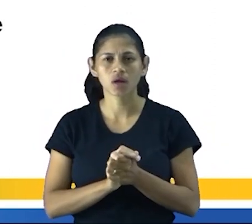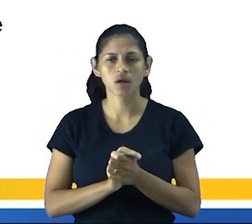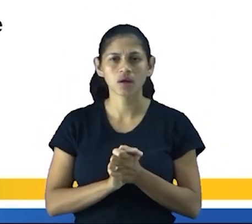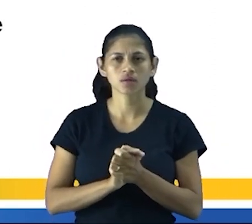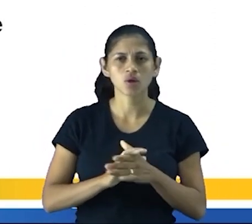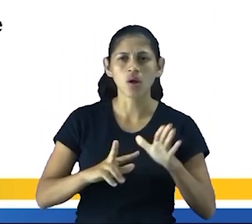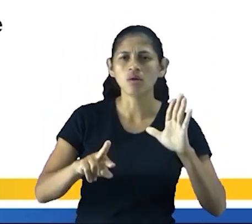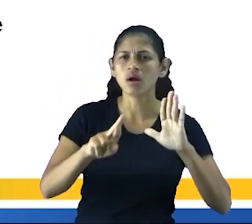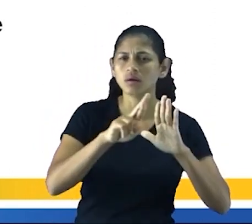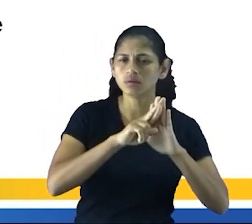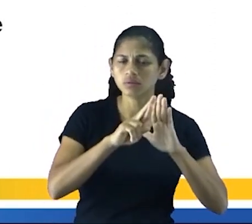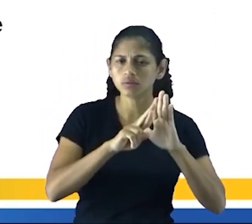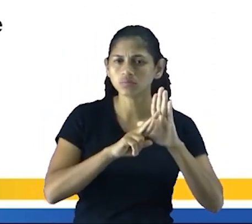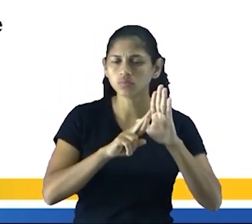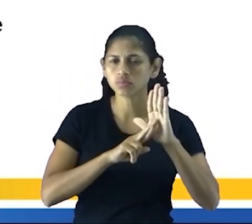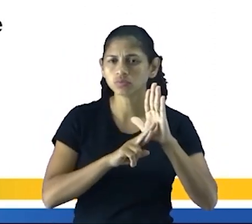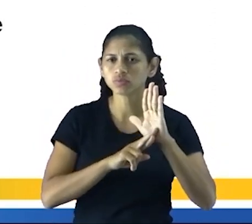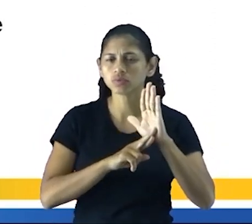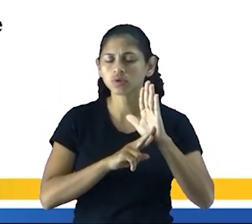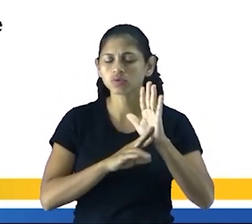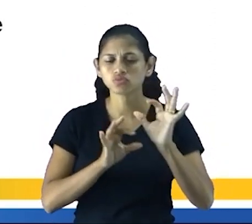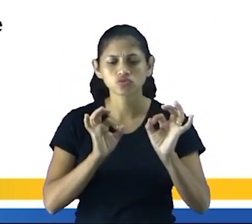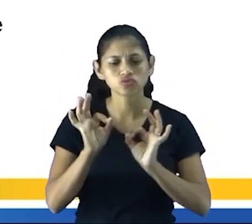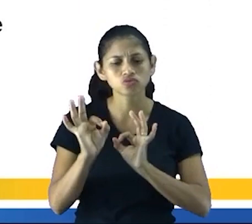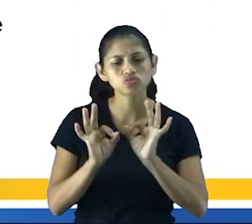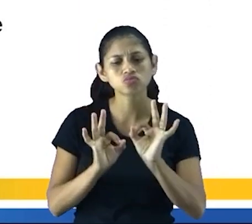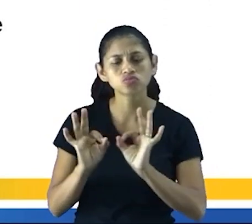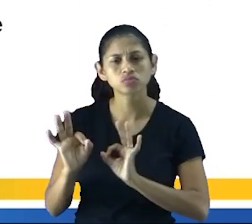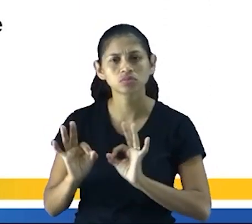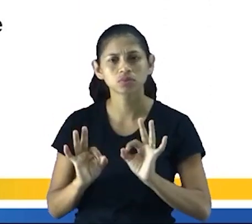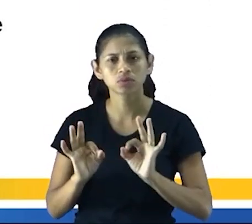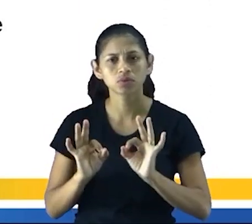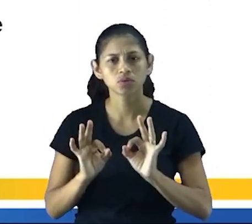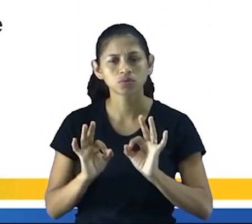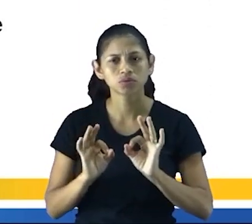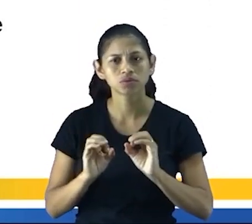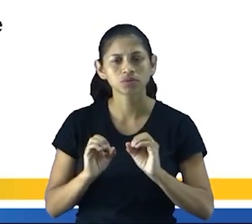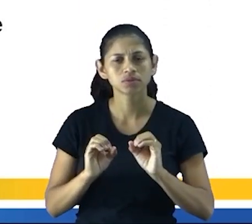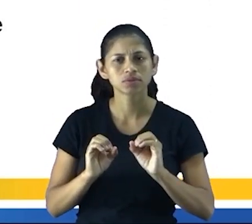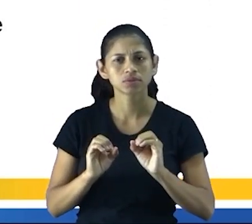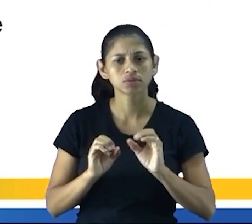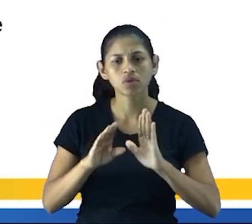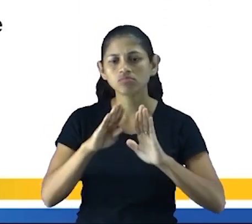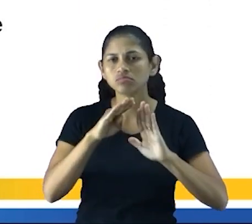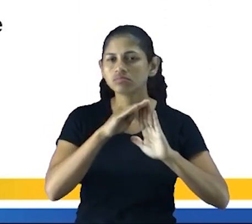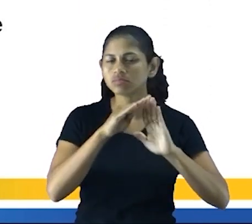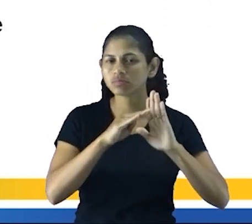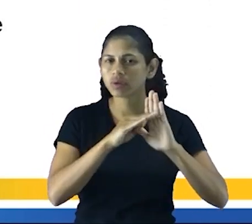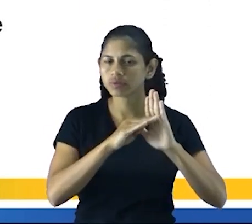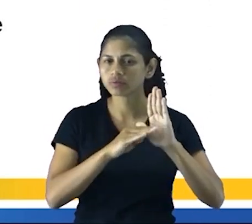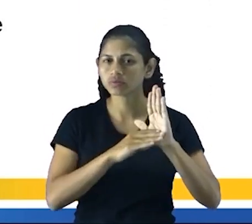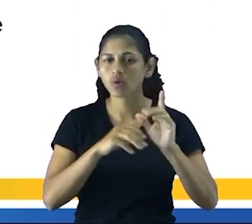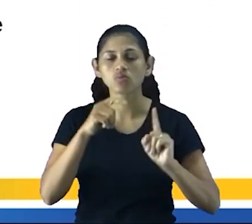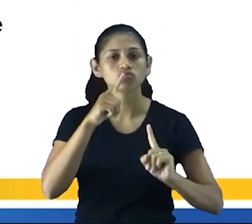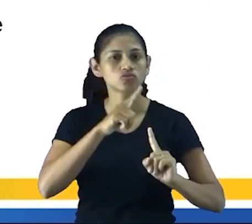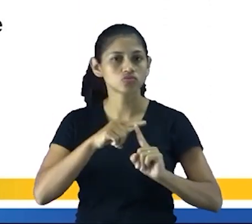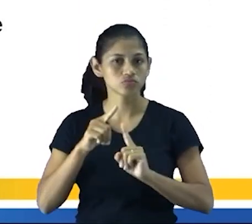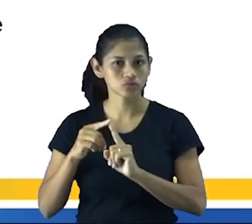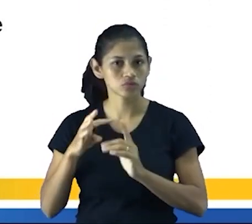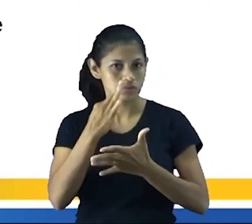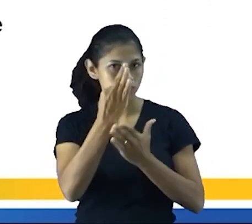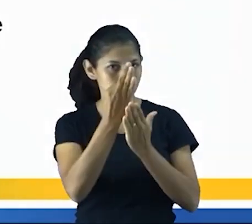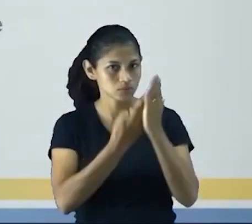normas em torno das quais um texto é organizado, ele pode ser classificado em uma tipologia